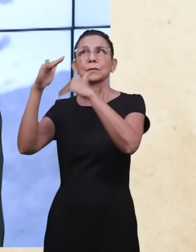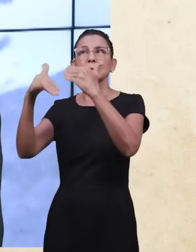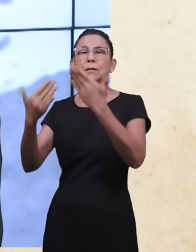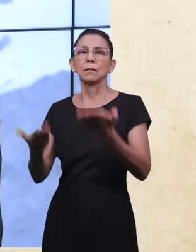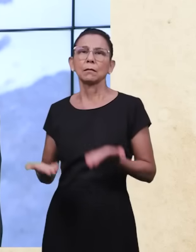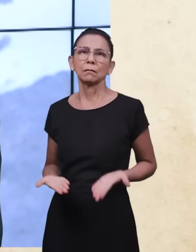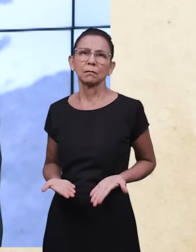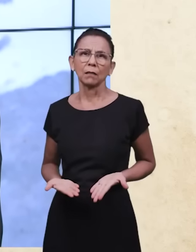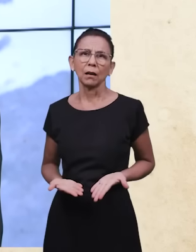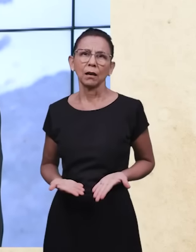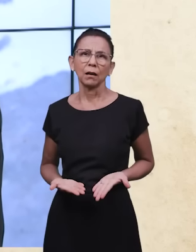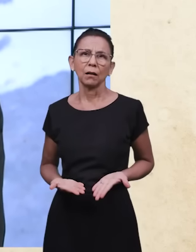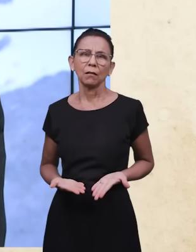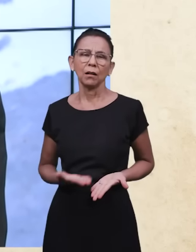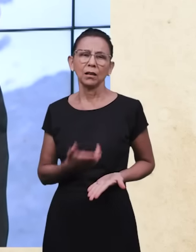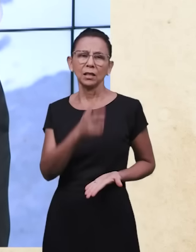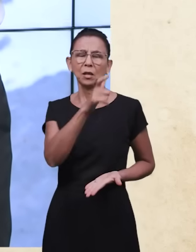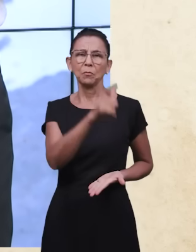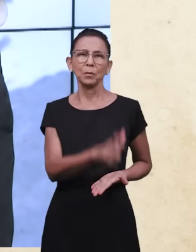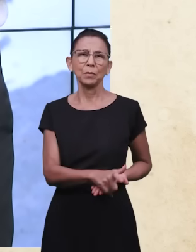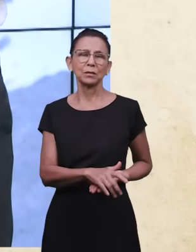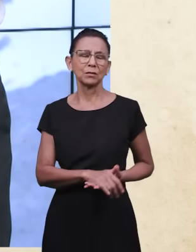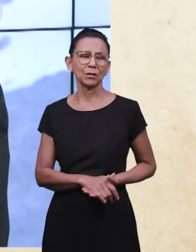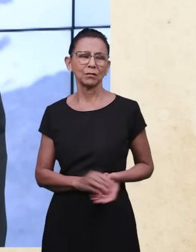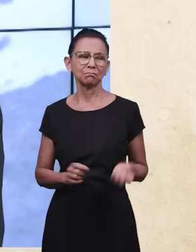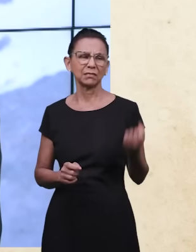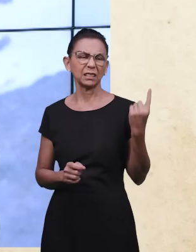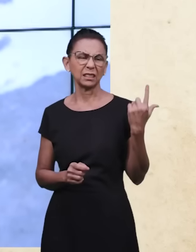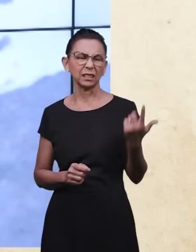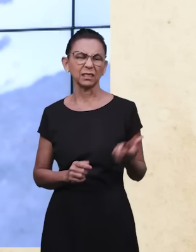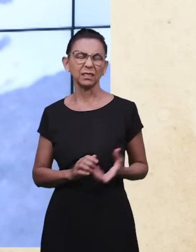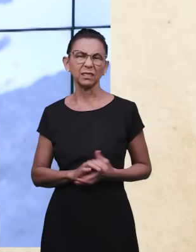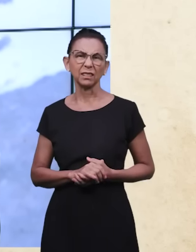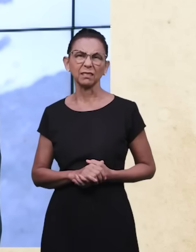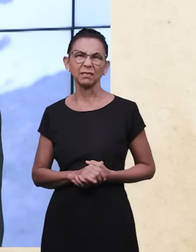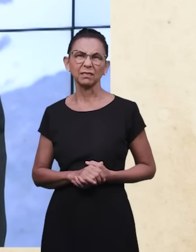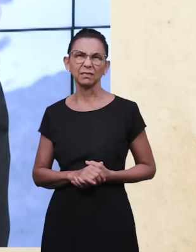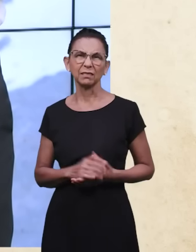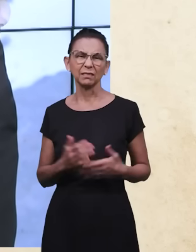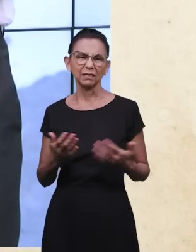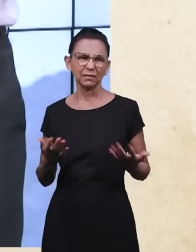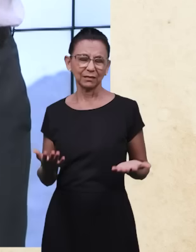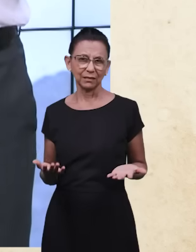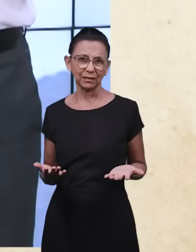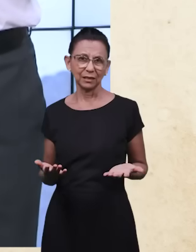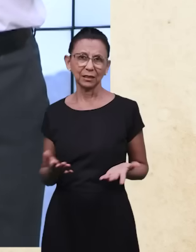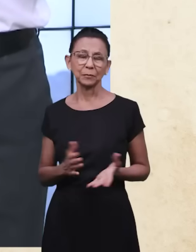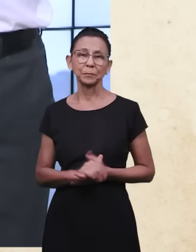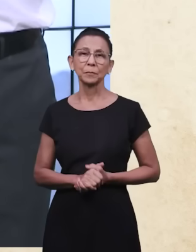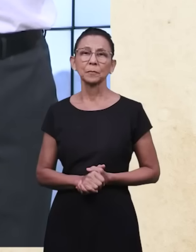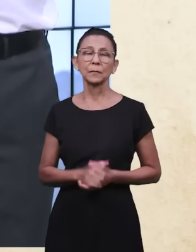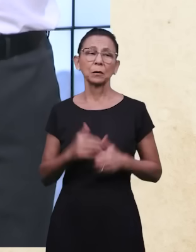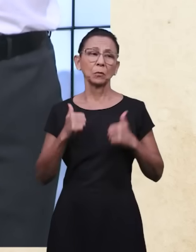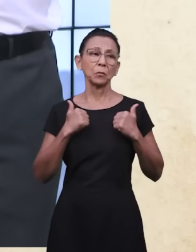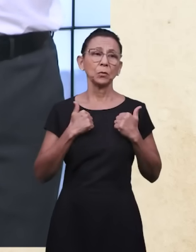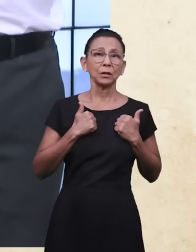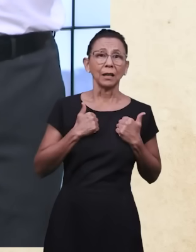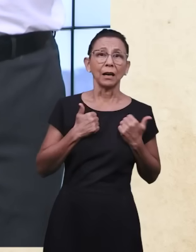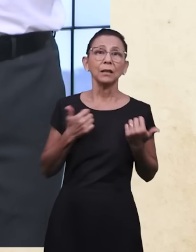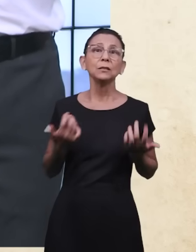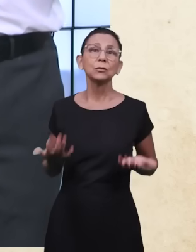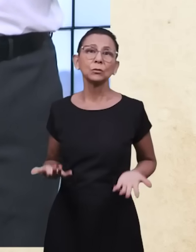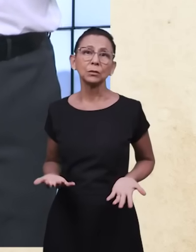pessoa indiferente, passiva, a inércia. Lógico que também não pode ir para um outro